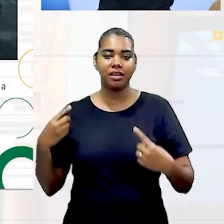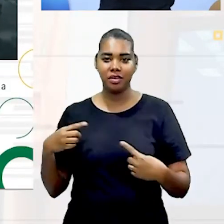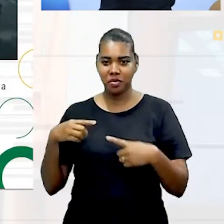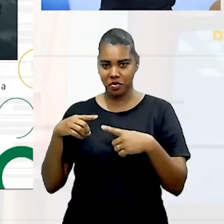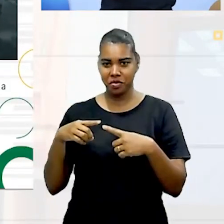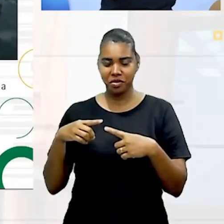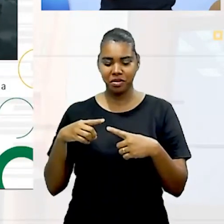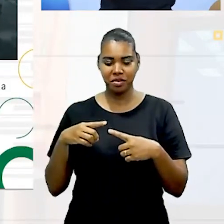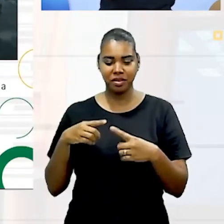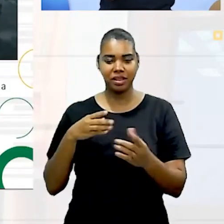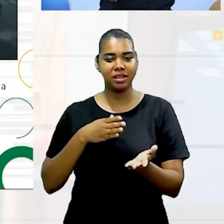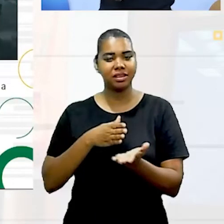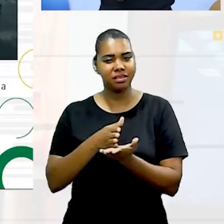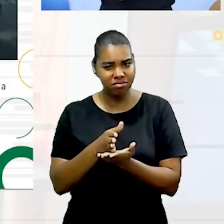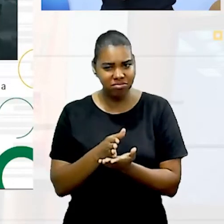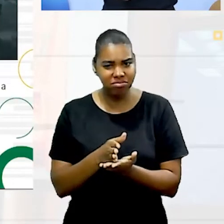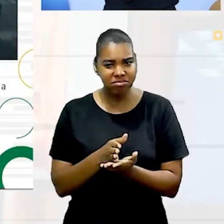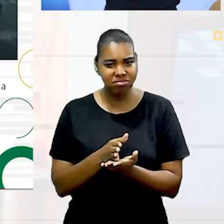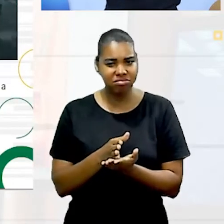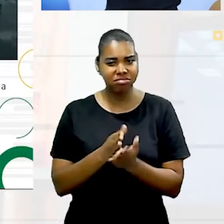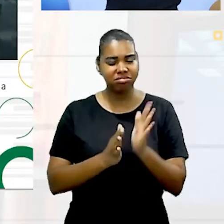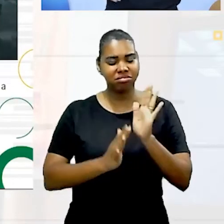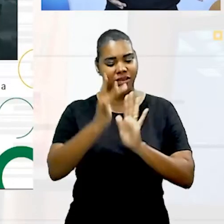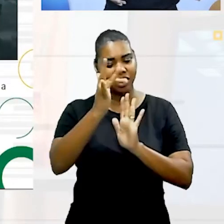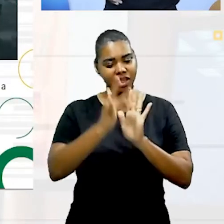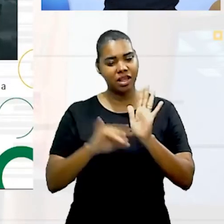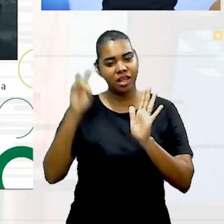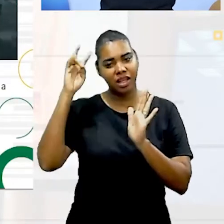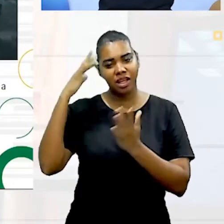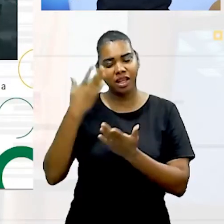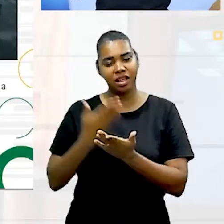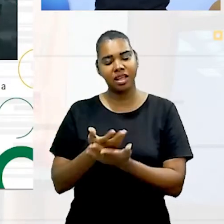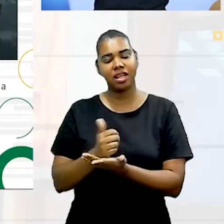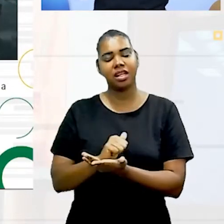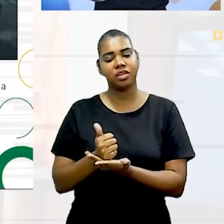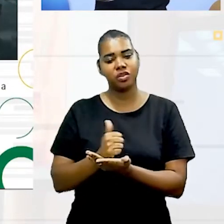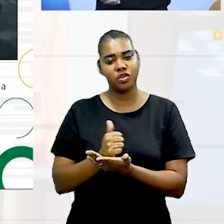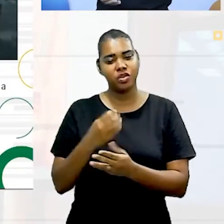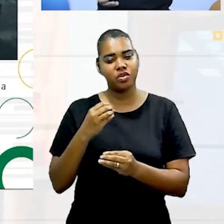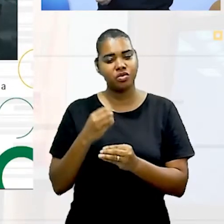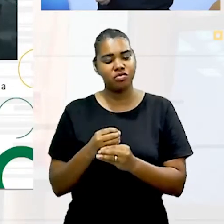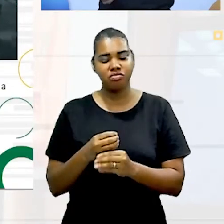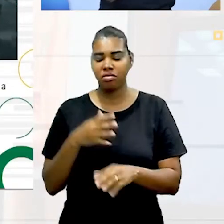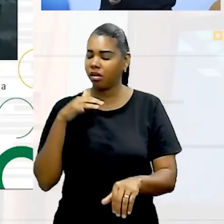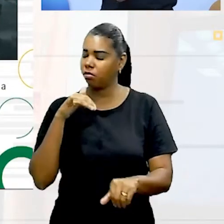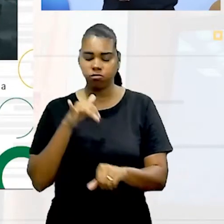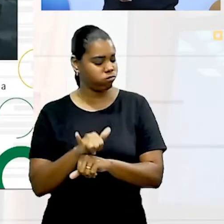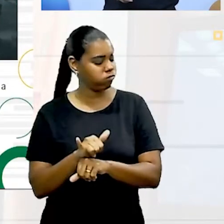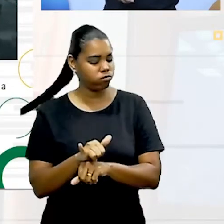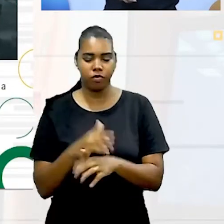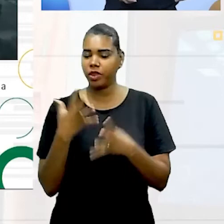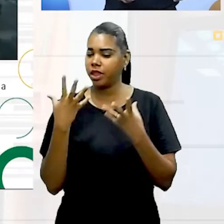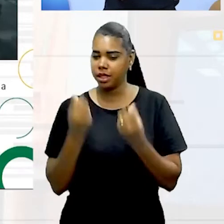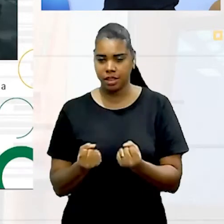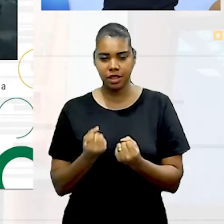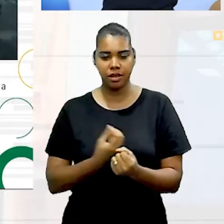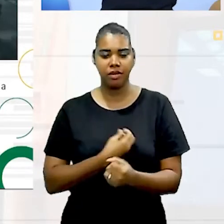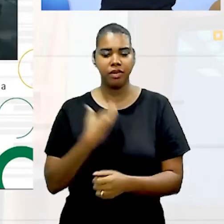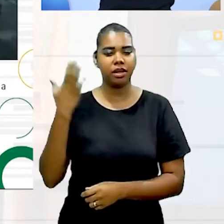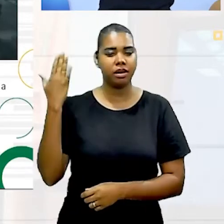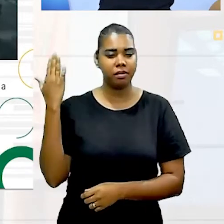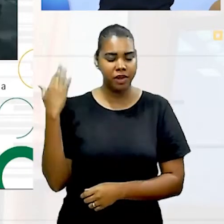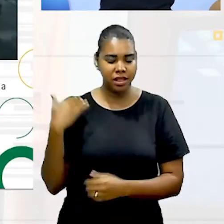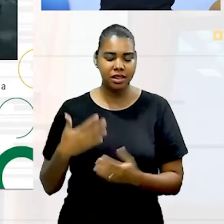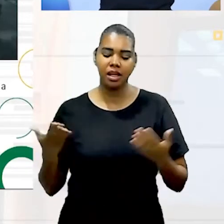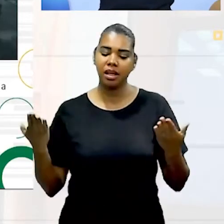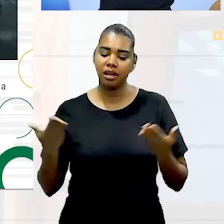passado, que até aquele certo ponto do roteiro, da história do jogo, ele se nega a aceitar seu passado. E nesse momento é